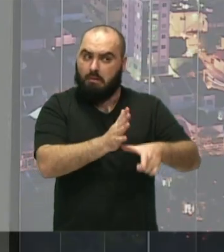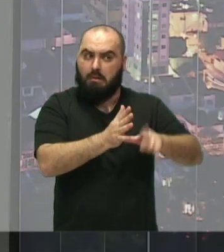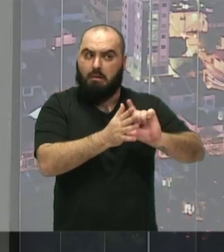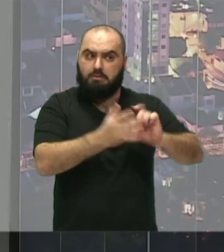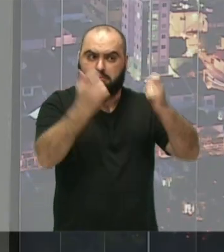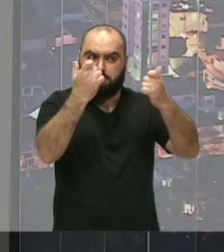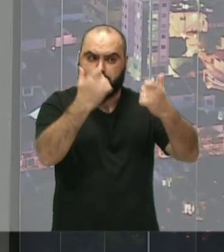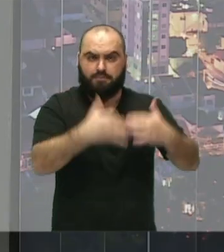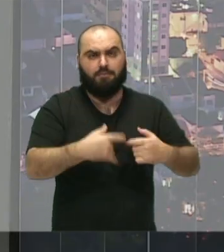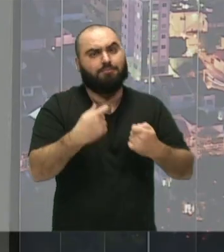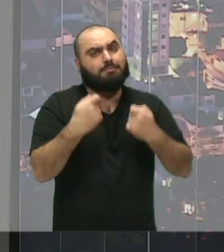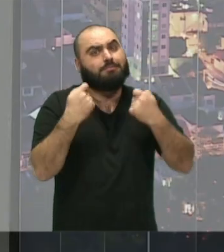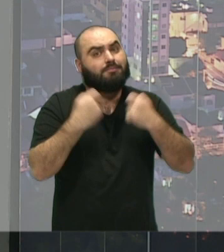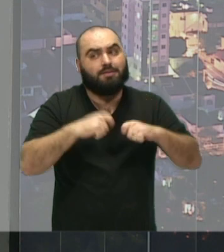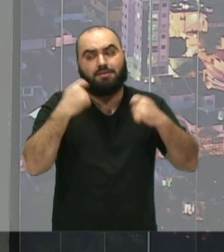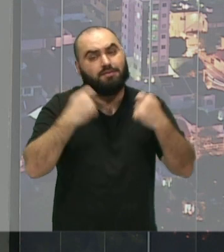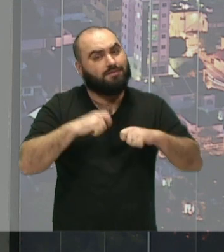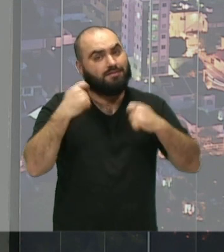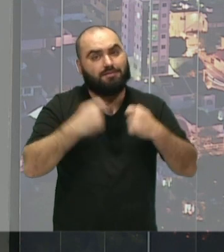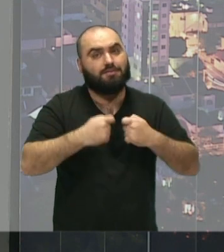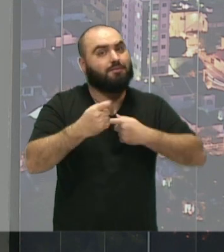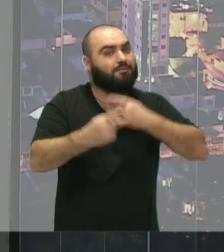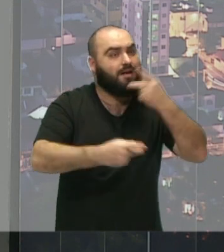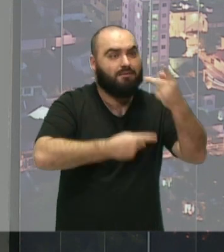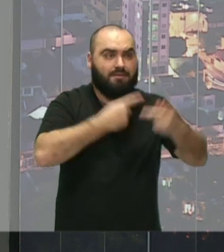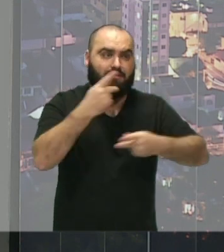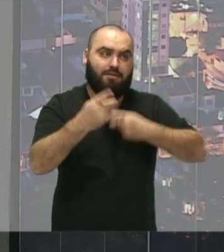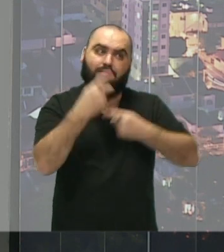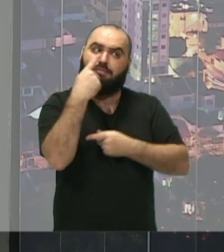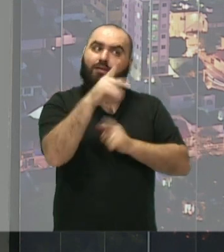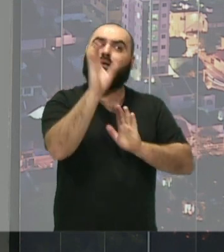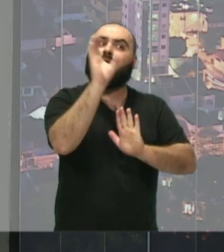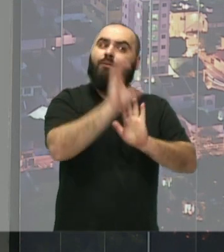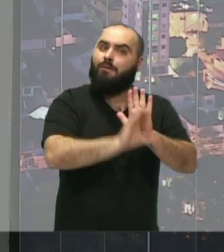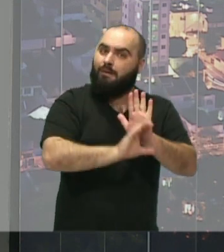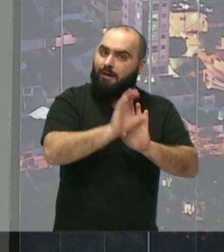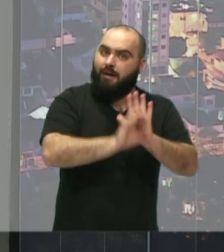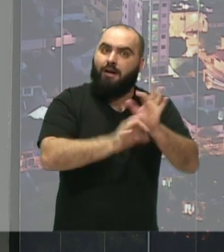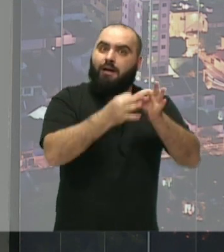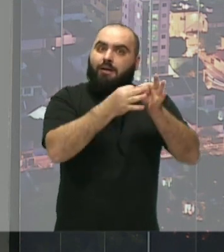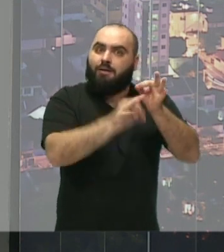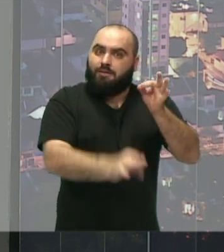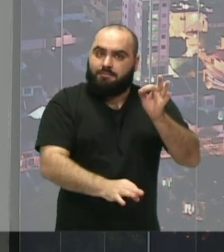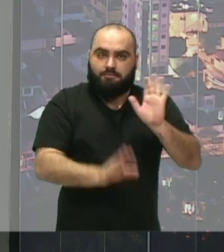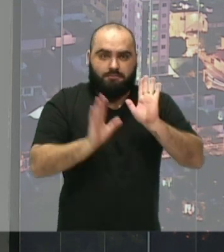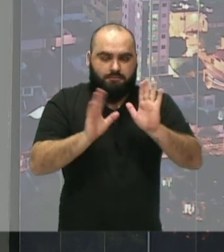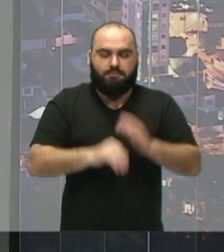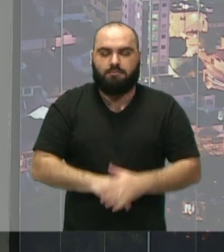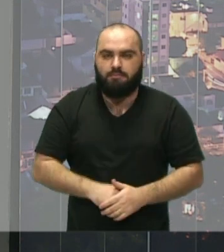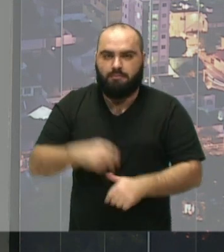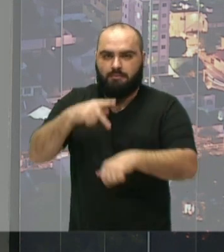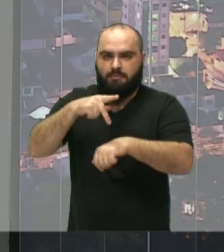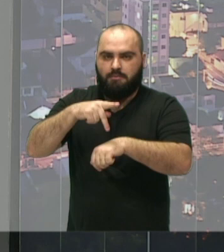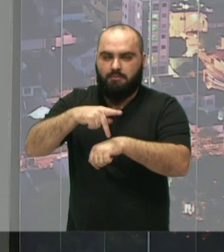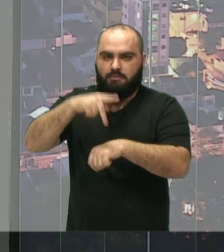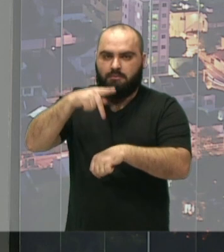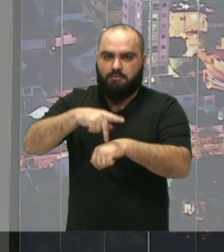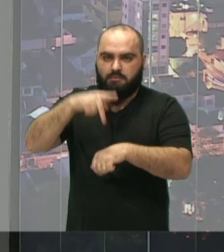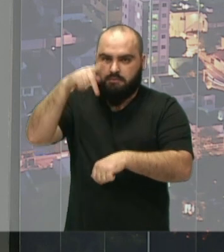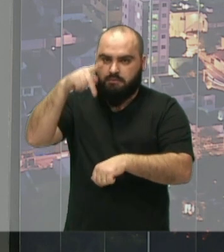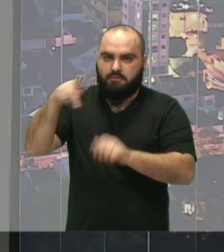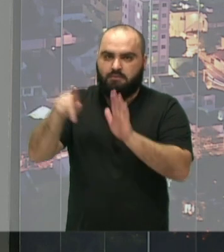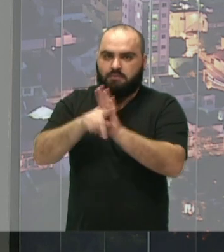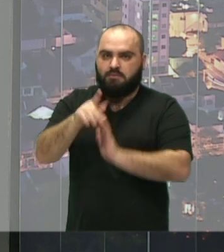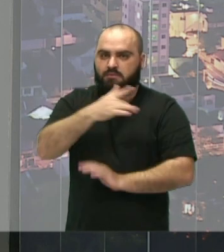obrigada a dar um pouquinho do teu vasto currículo, né? Porque a Maria Paulina é pós-graduada em Saúde da Família